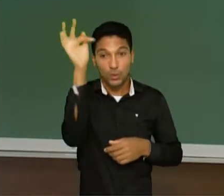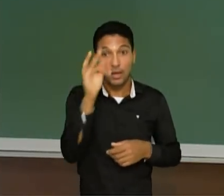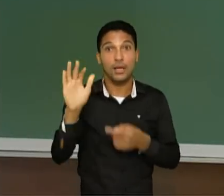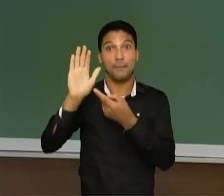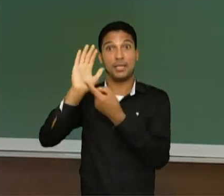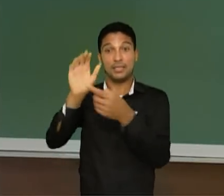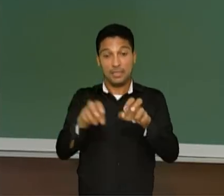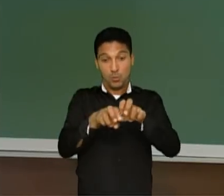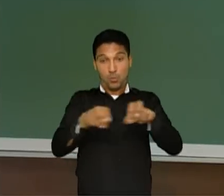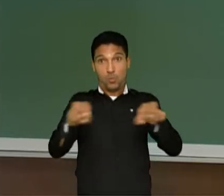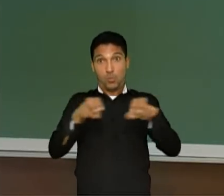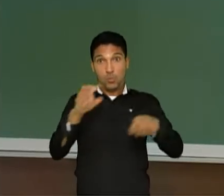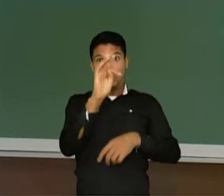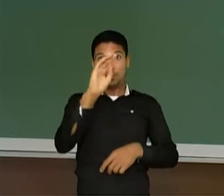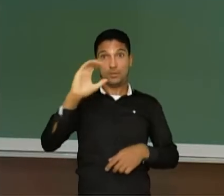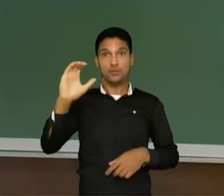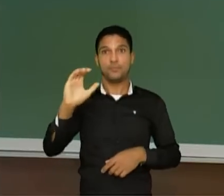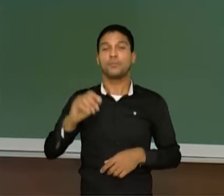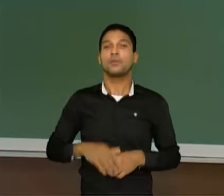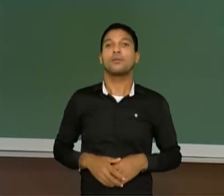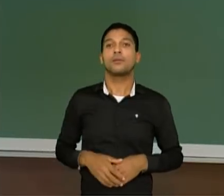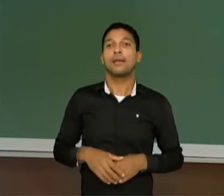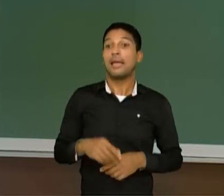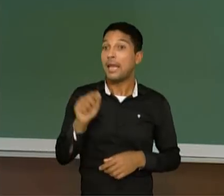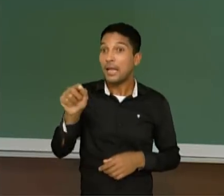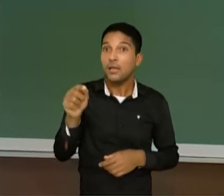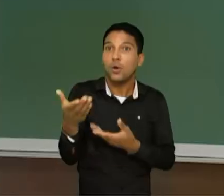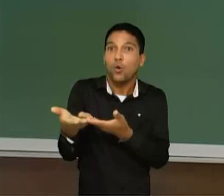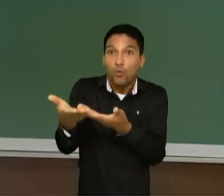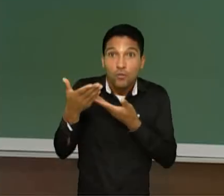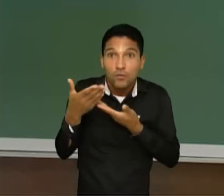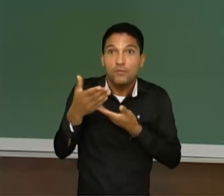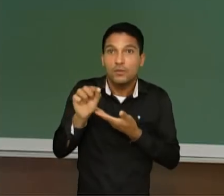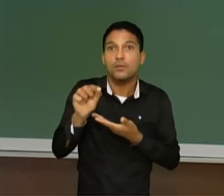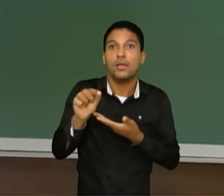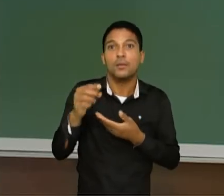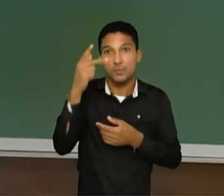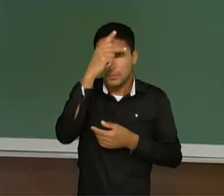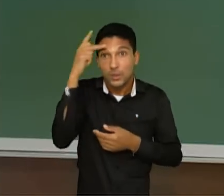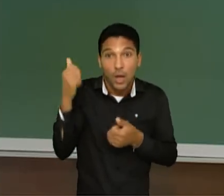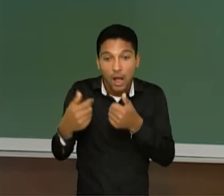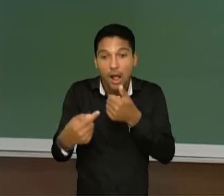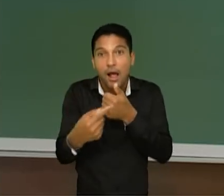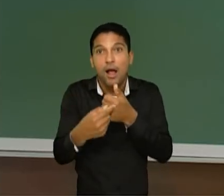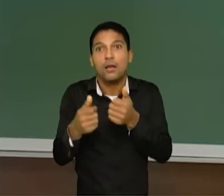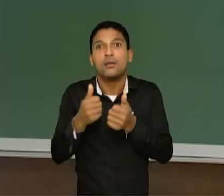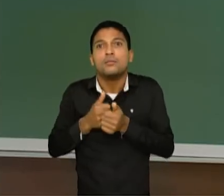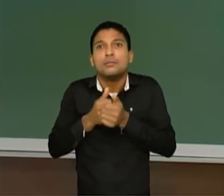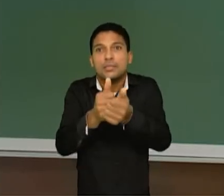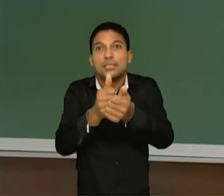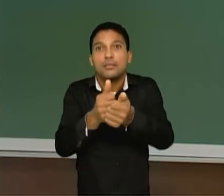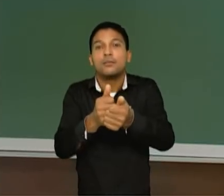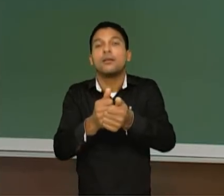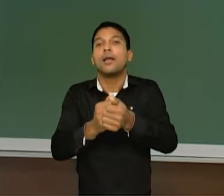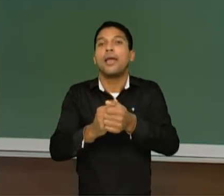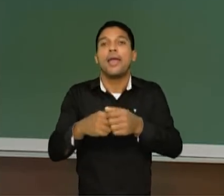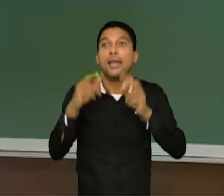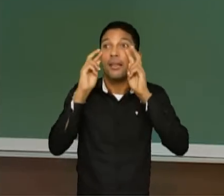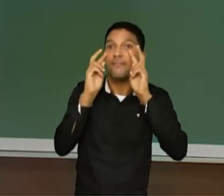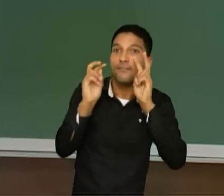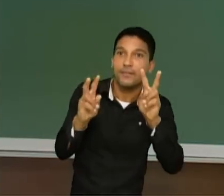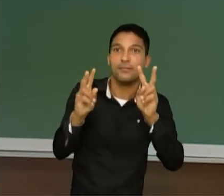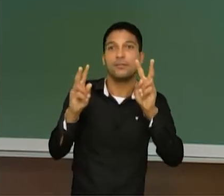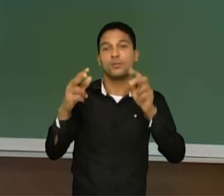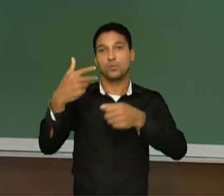para participarem da apresentação desse TCC, né? Então eu fiquei bastante curiosa até para saber o que foi que ela defendeu